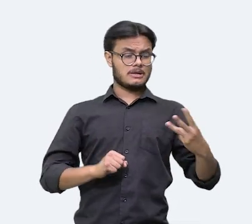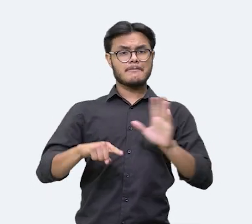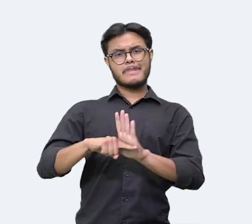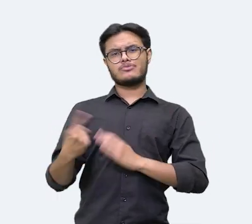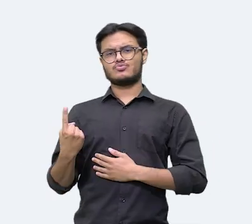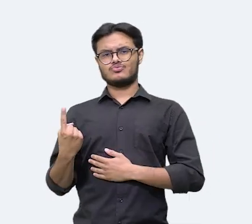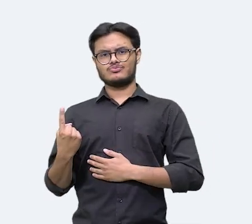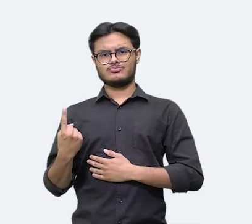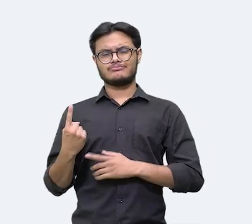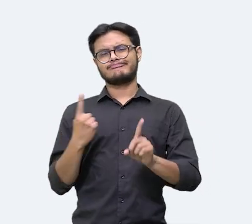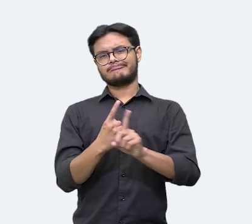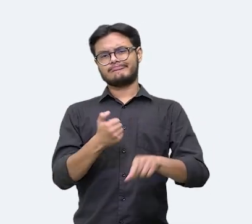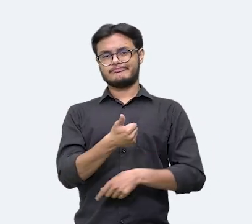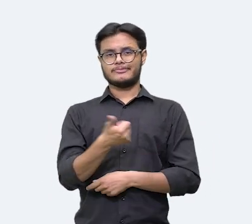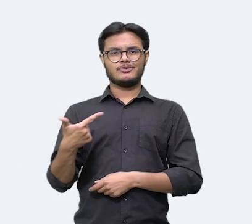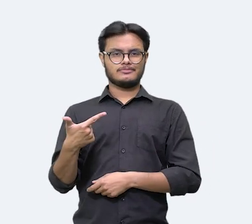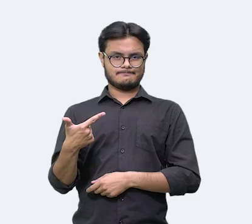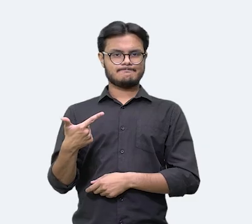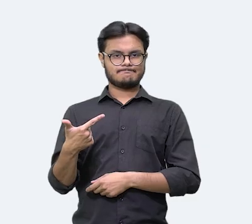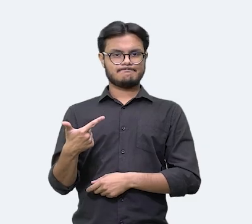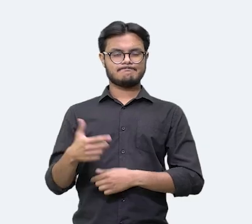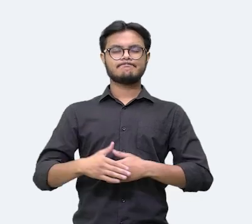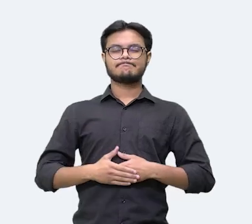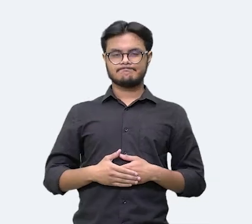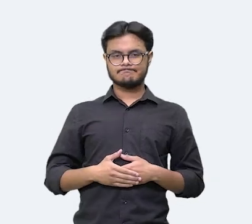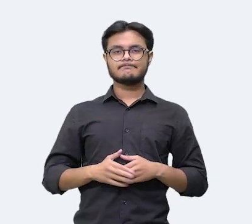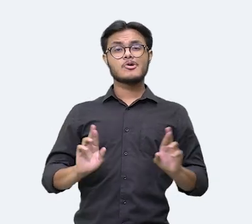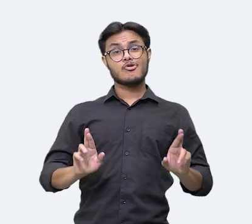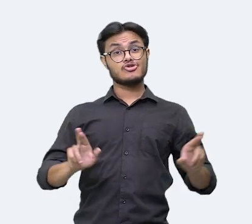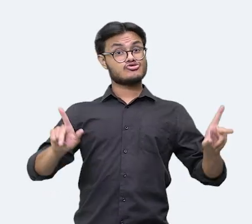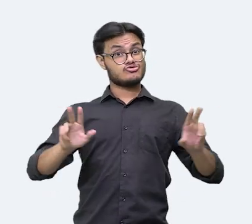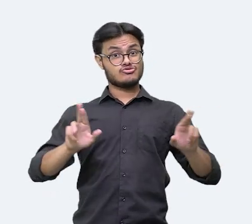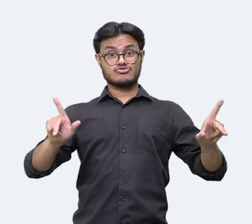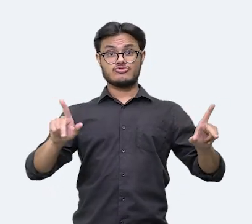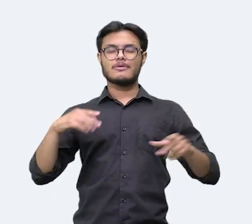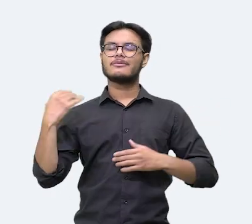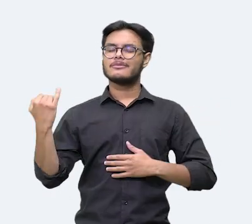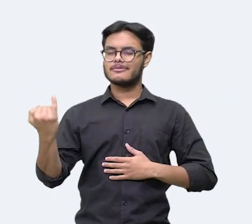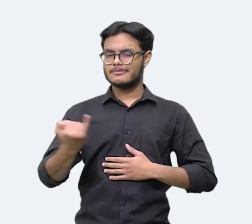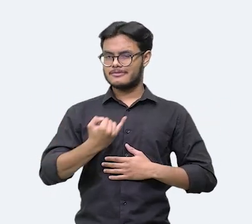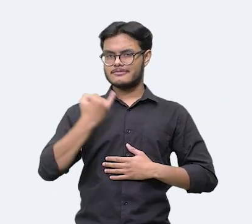em B pode ser 1. 13 menos 1 também dá 12. E agora ele também pode